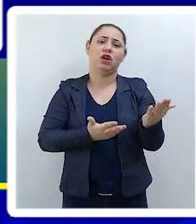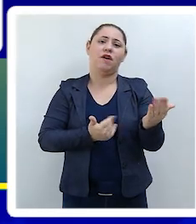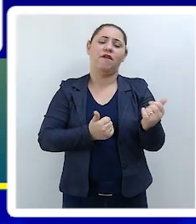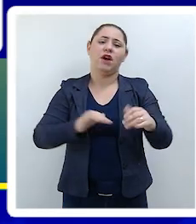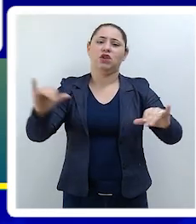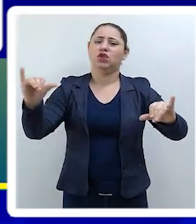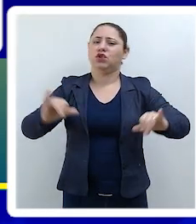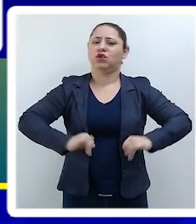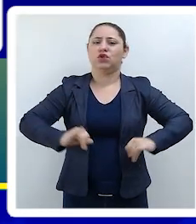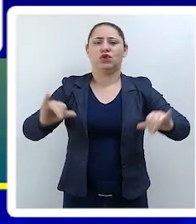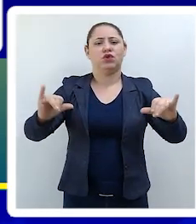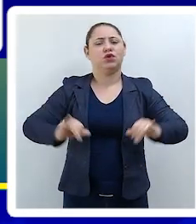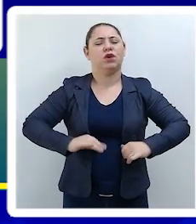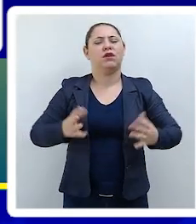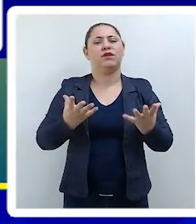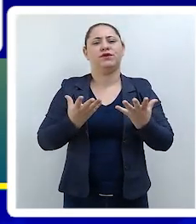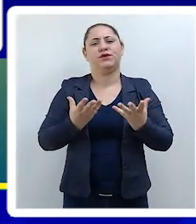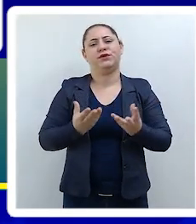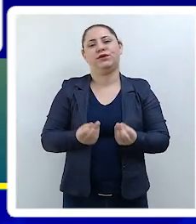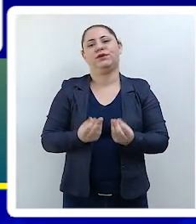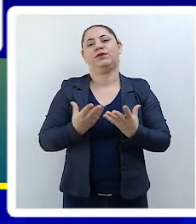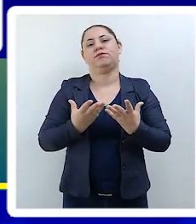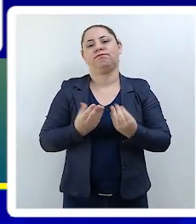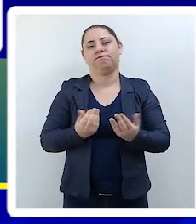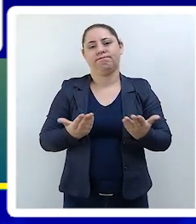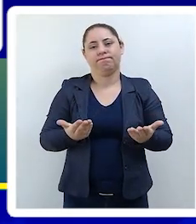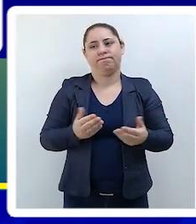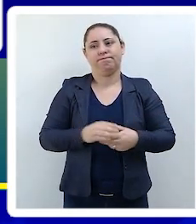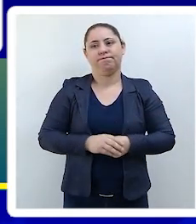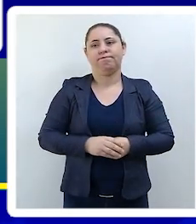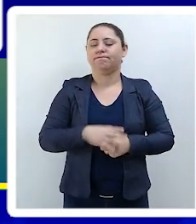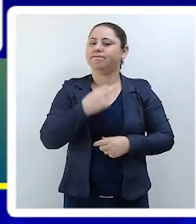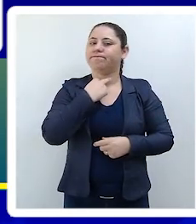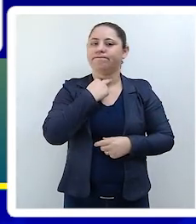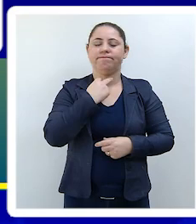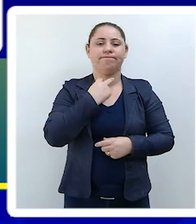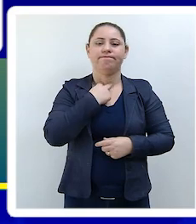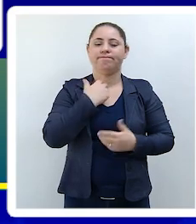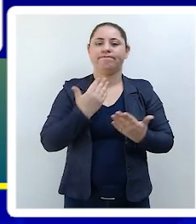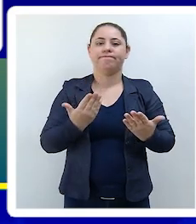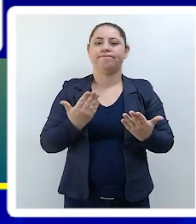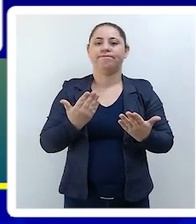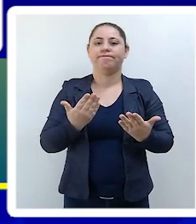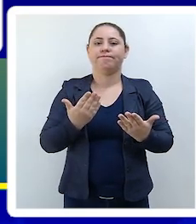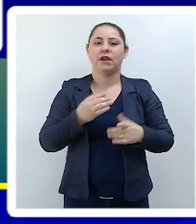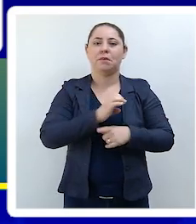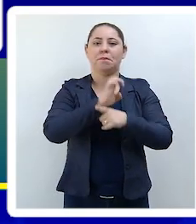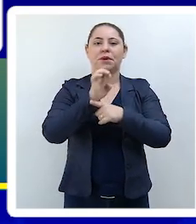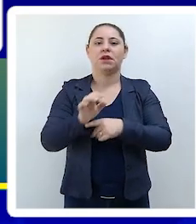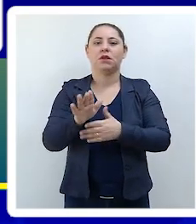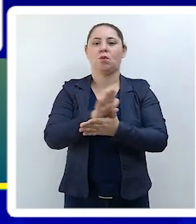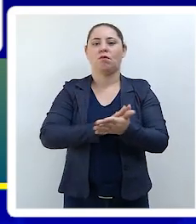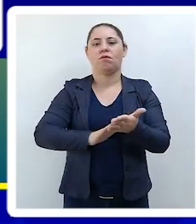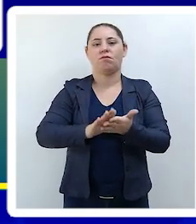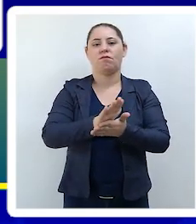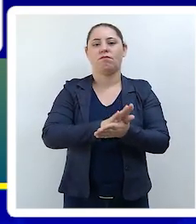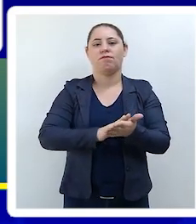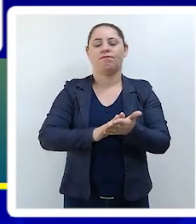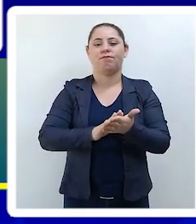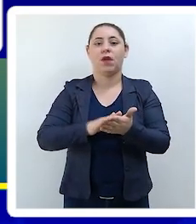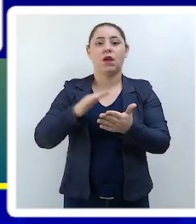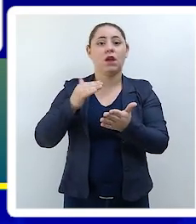sofrendo tanto, e que não podem ter esperança de um mínimo. E que, a